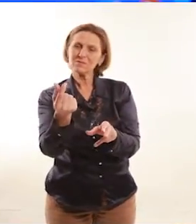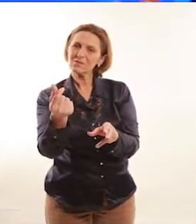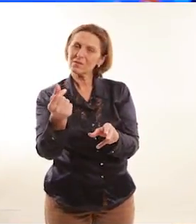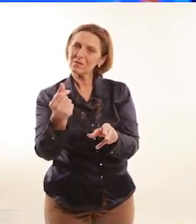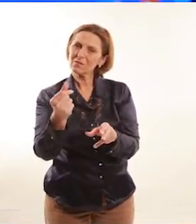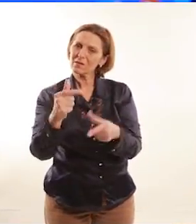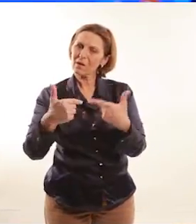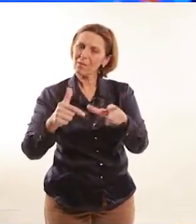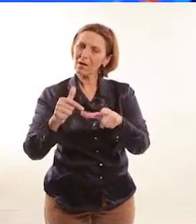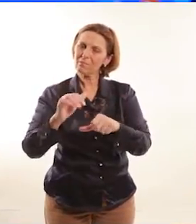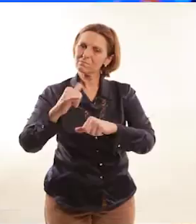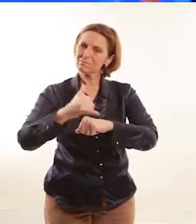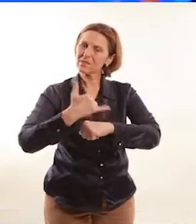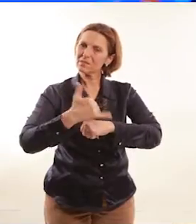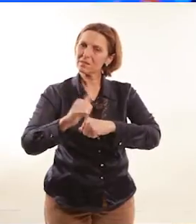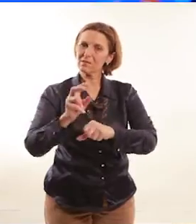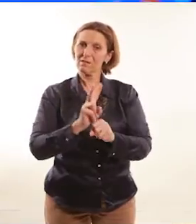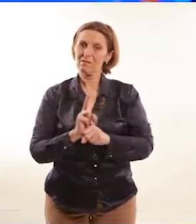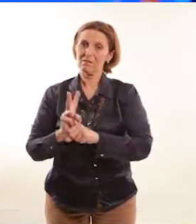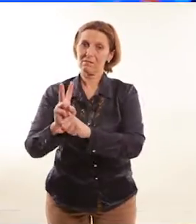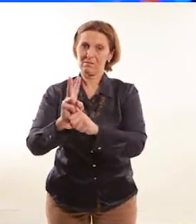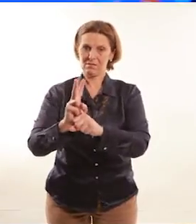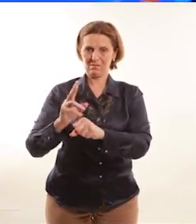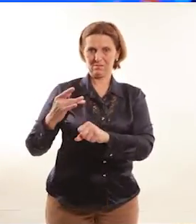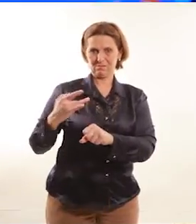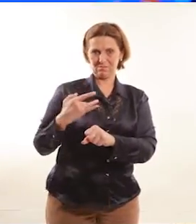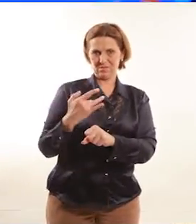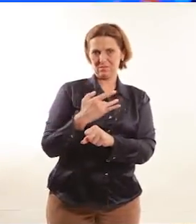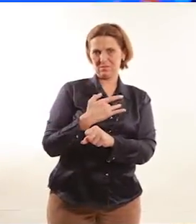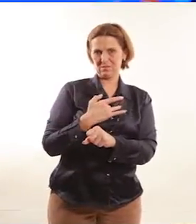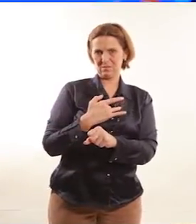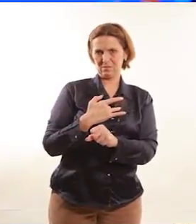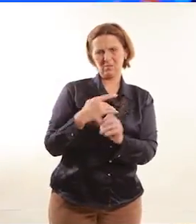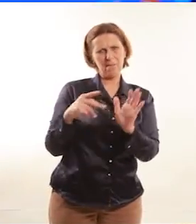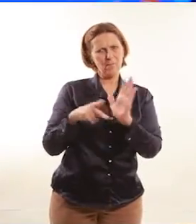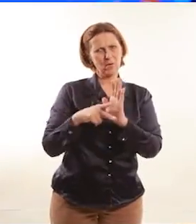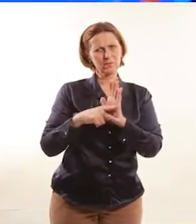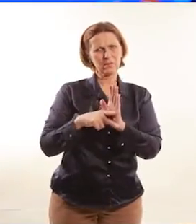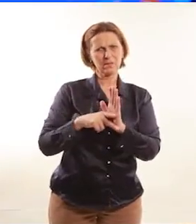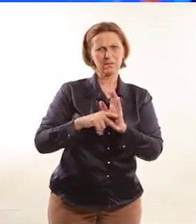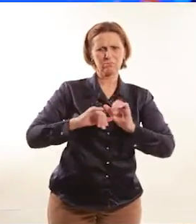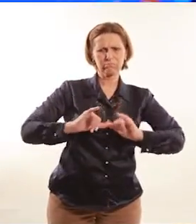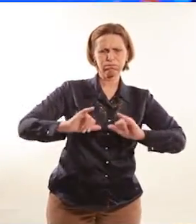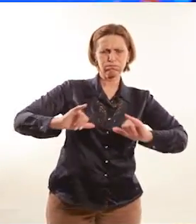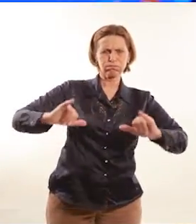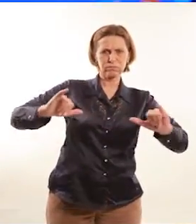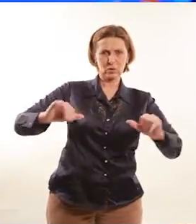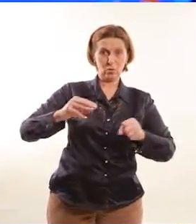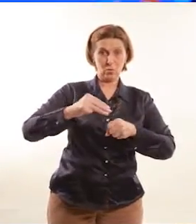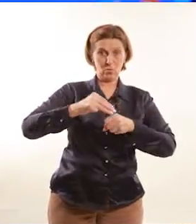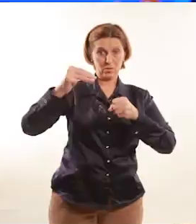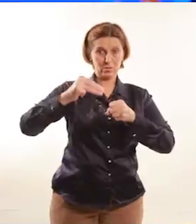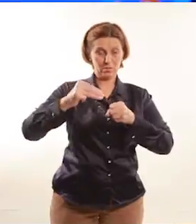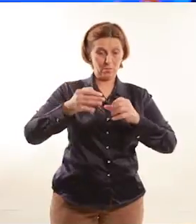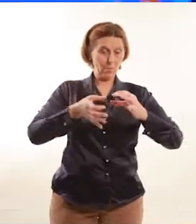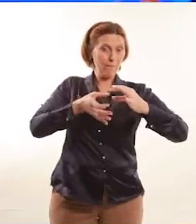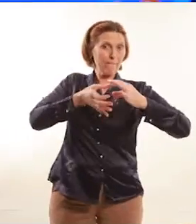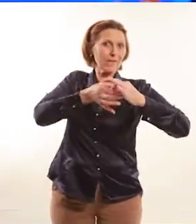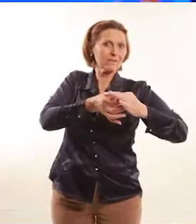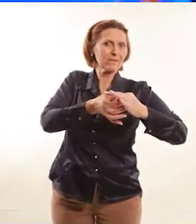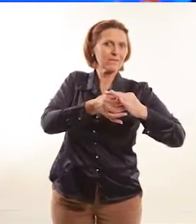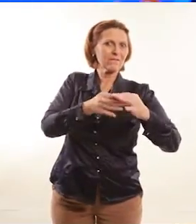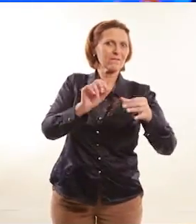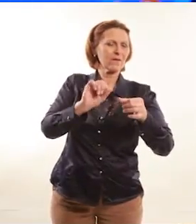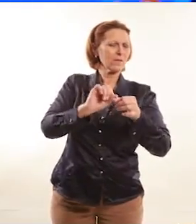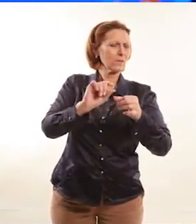ações estratégicas da vigilância sanitária. Então, de acordo com portarias que são lançadas, que o município ele se enquadra, ele